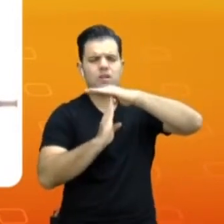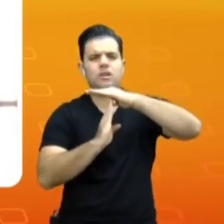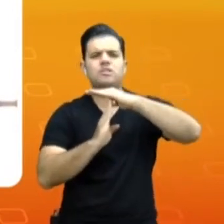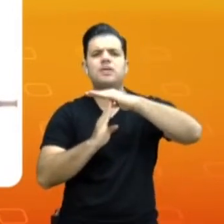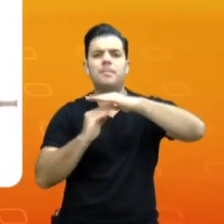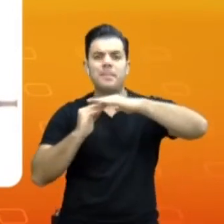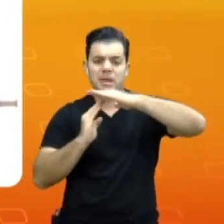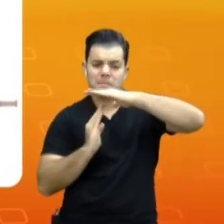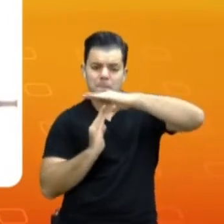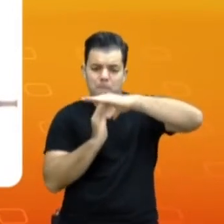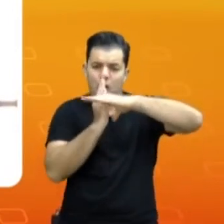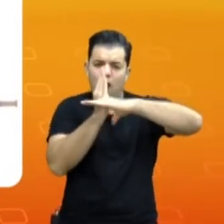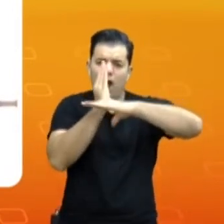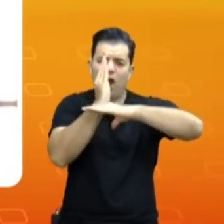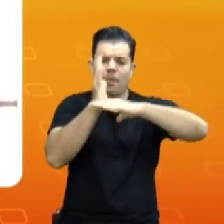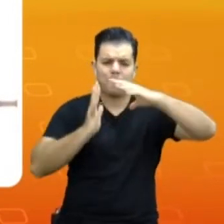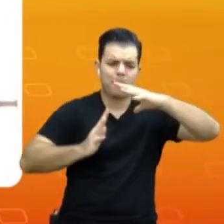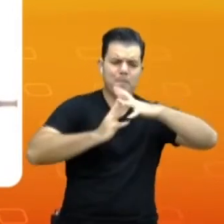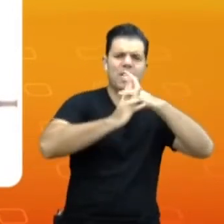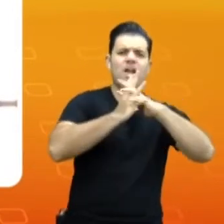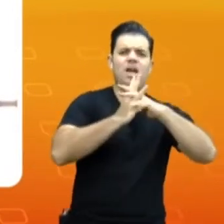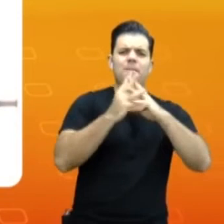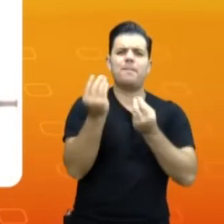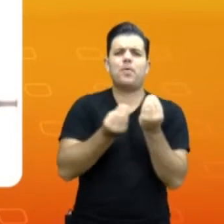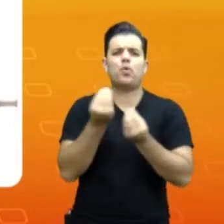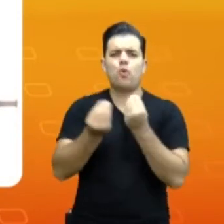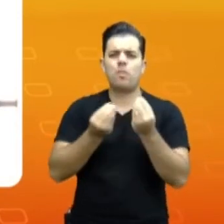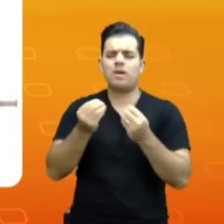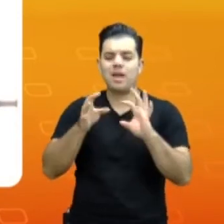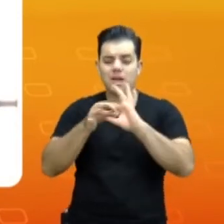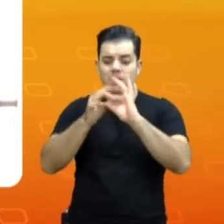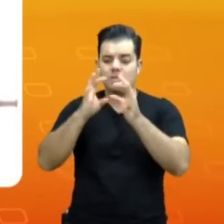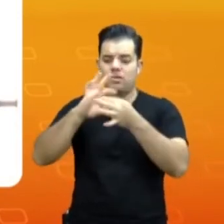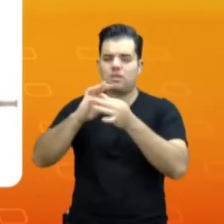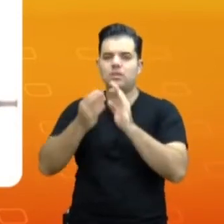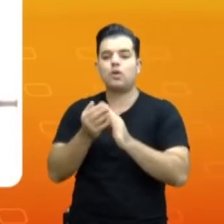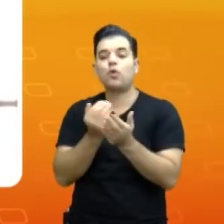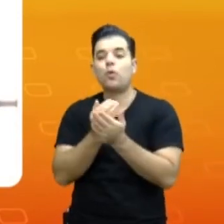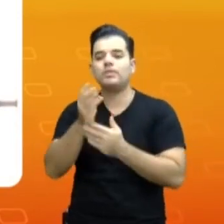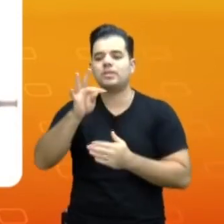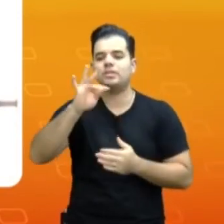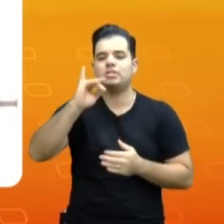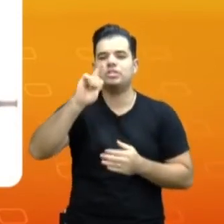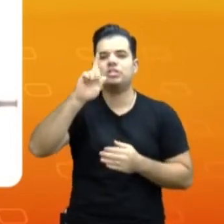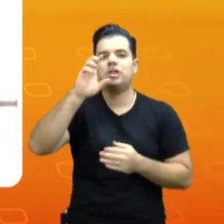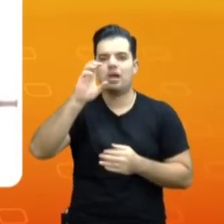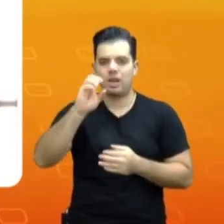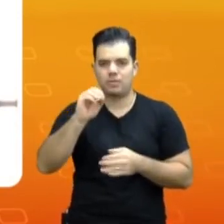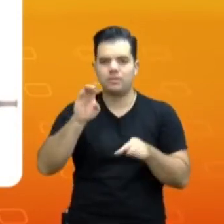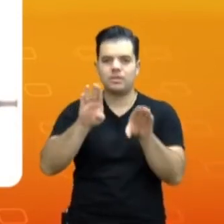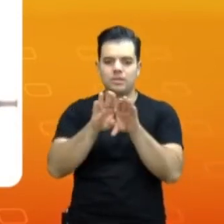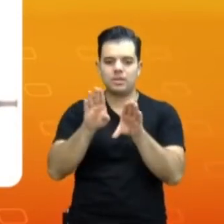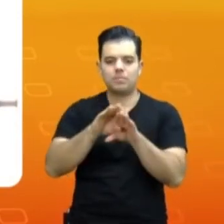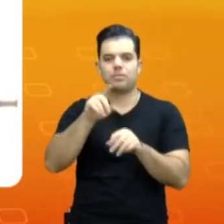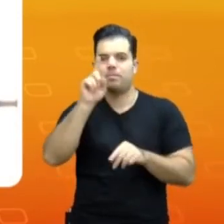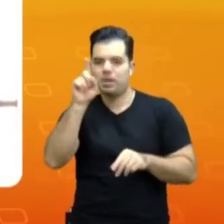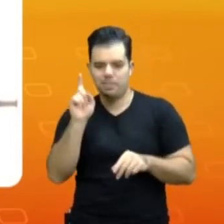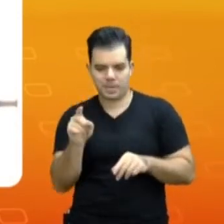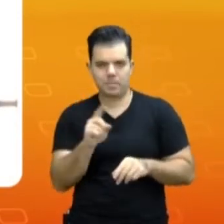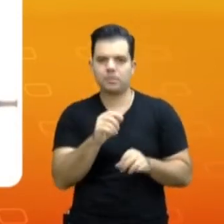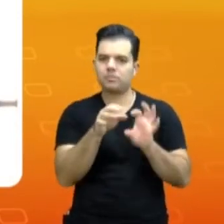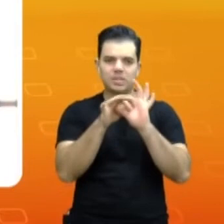ir além do que já foi feito até essa Olimpíada de Tóquio? Vou começar pelo Thiago e a gente gira aqui com todo